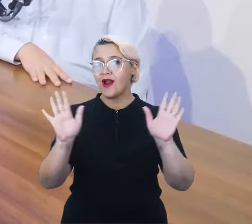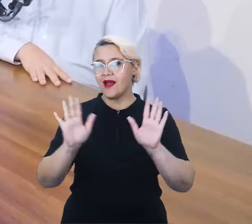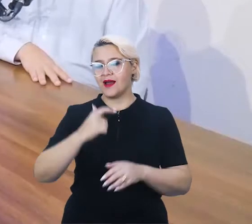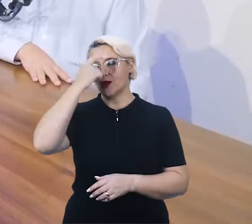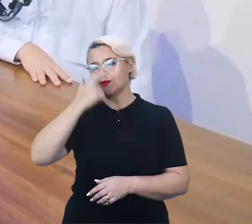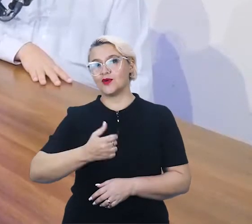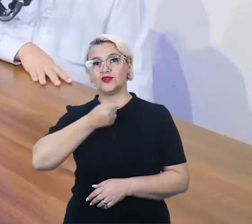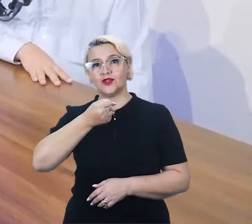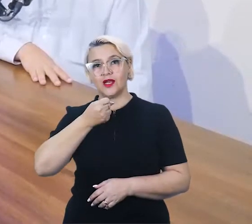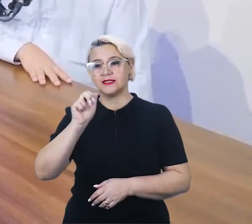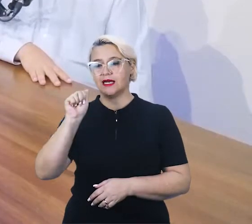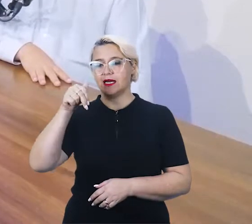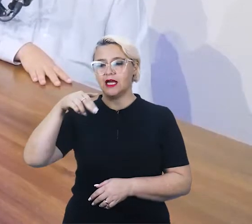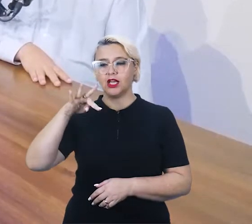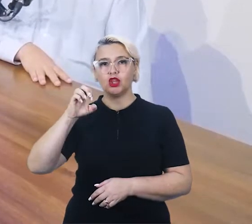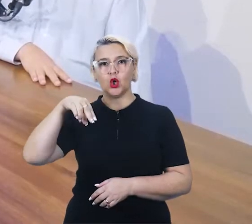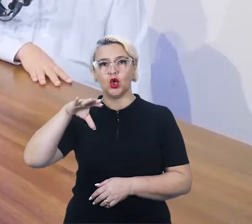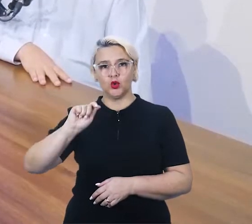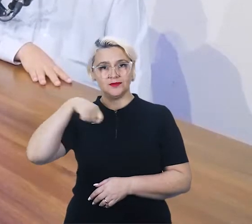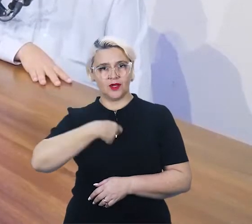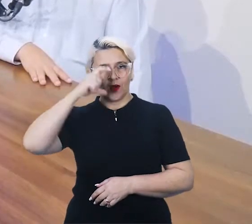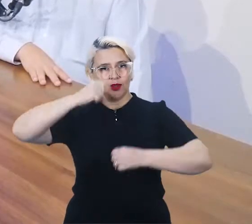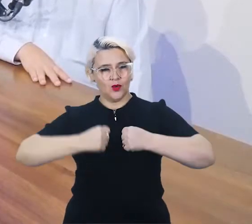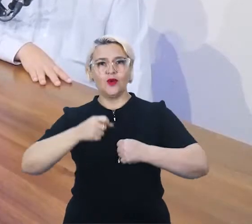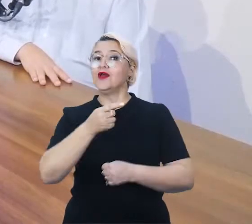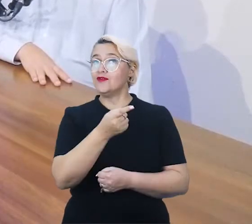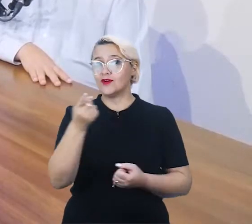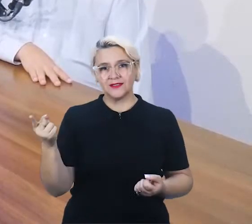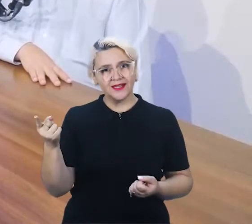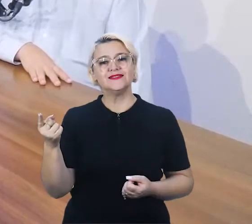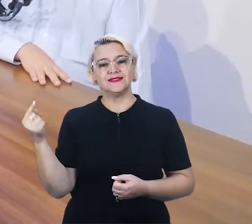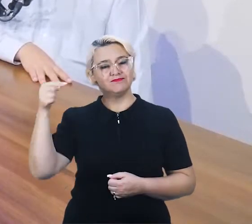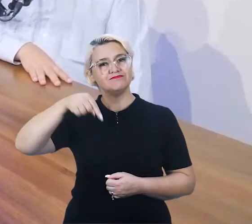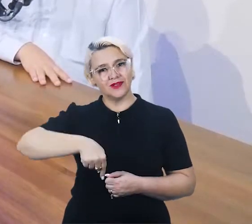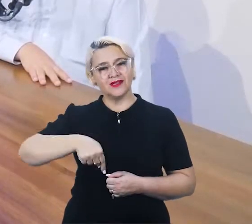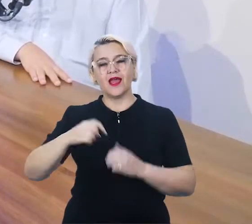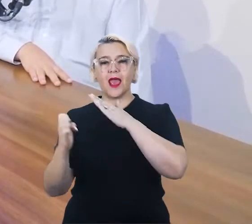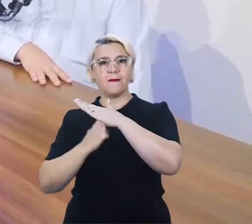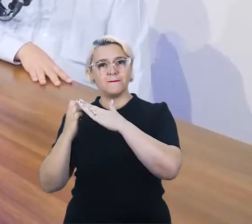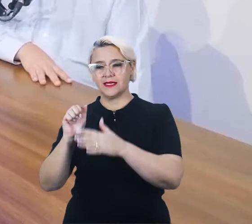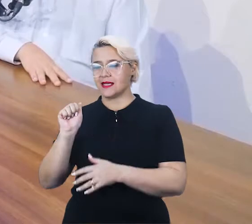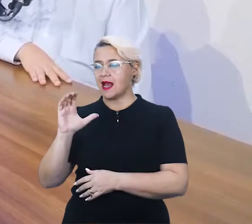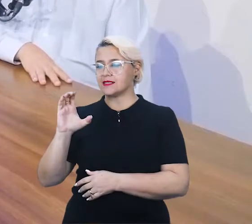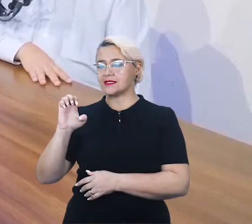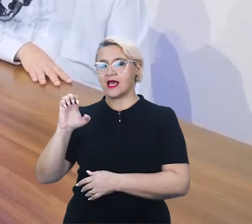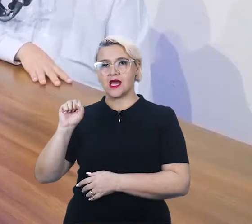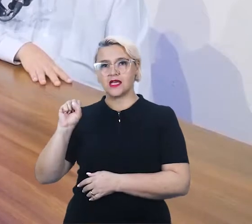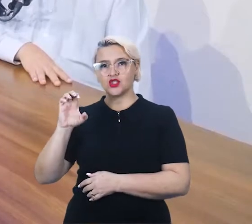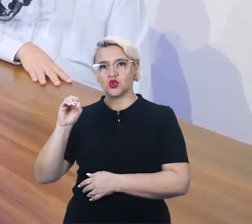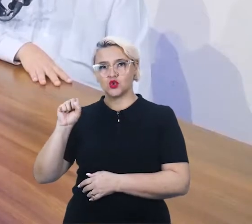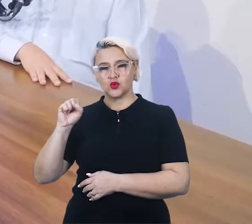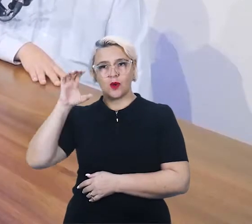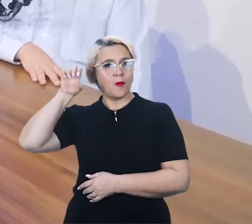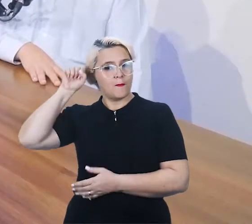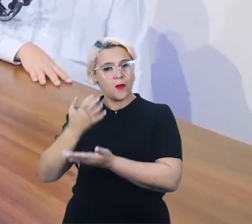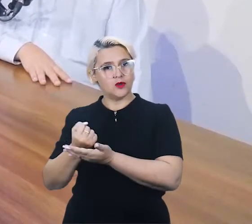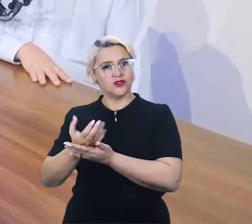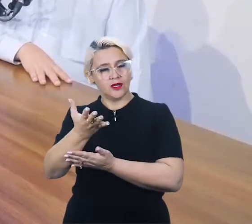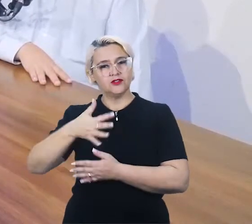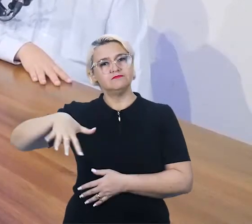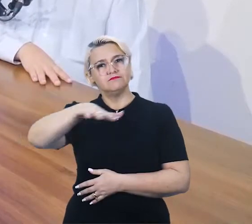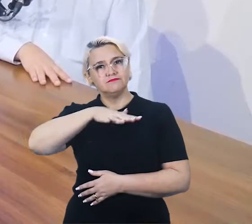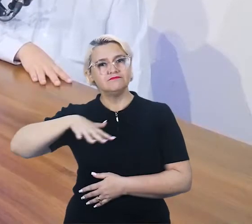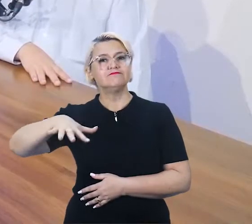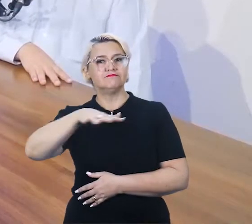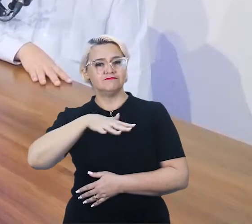Olá, eu sou o jornalista Antônio José e você está no Acessos Podcast, o seu